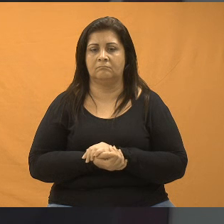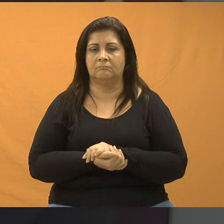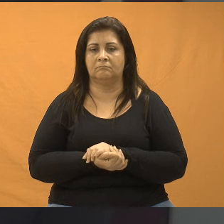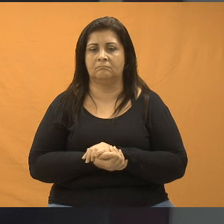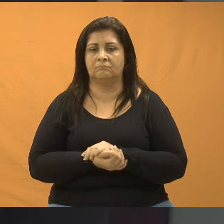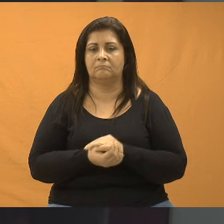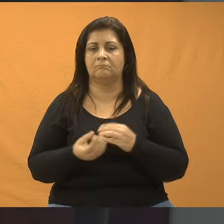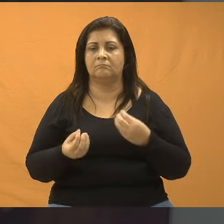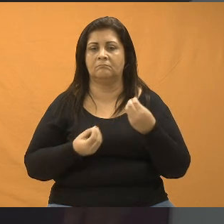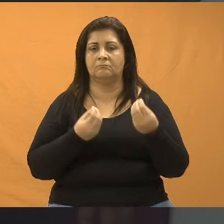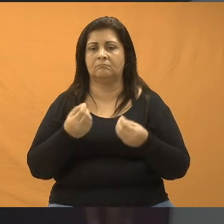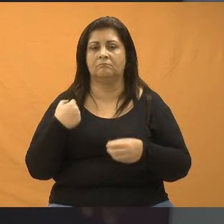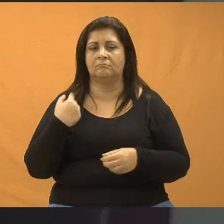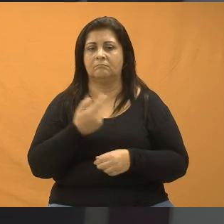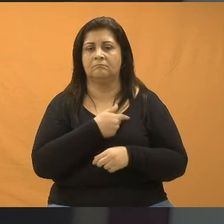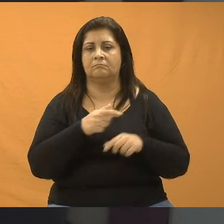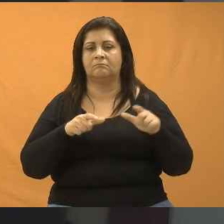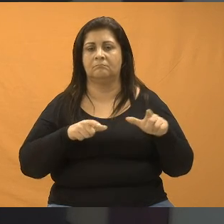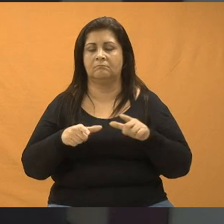vamos trabalhar?